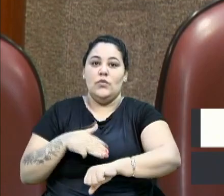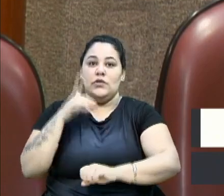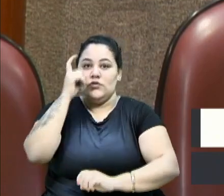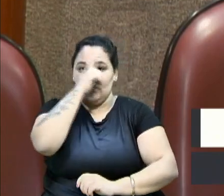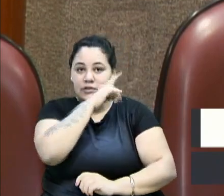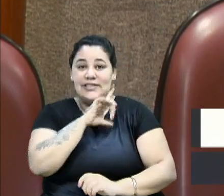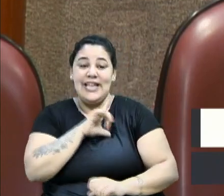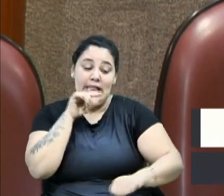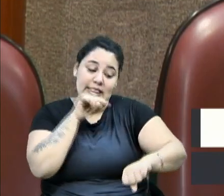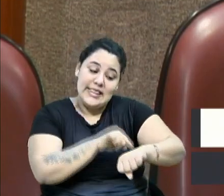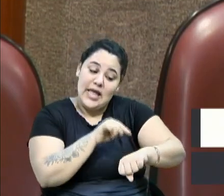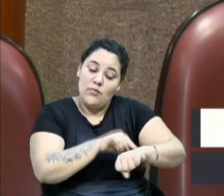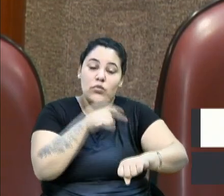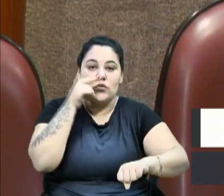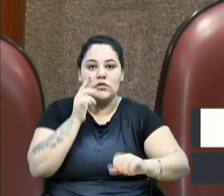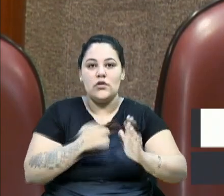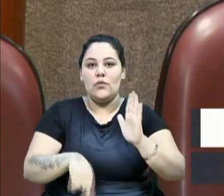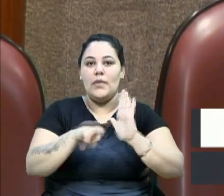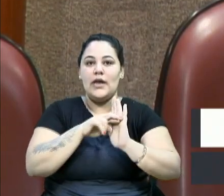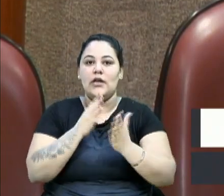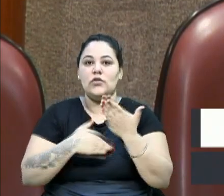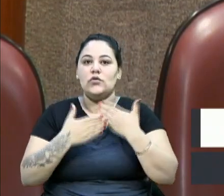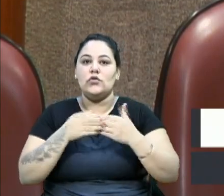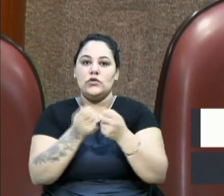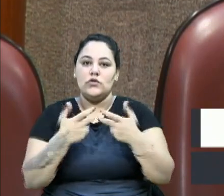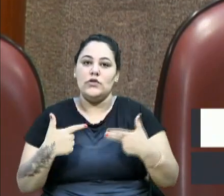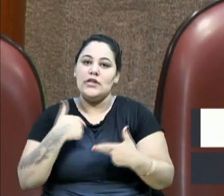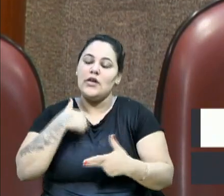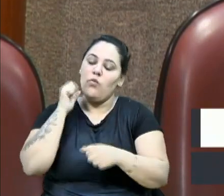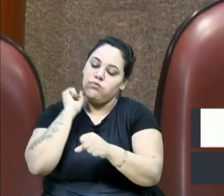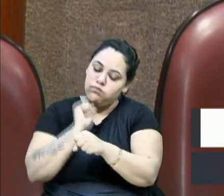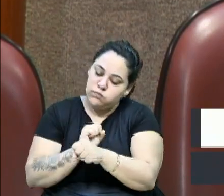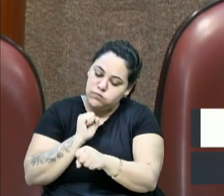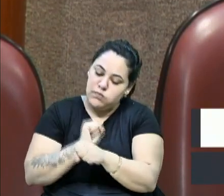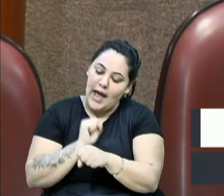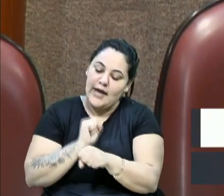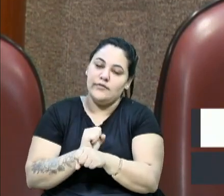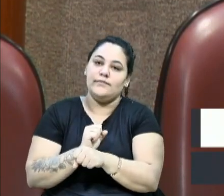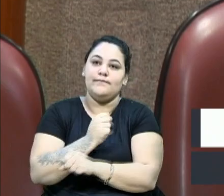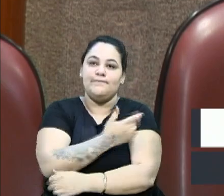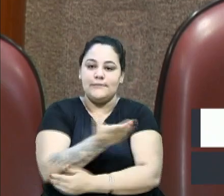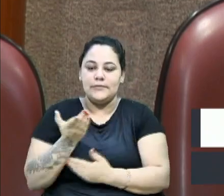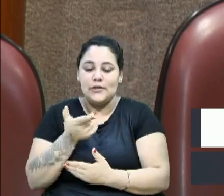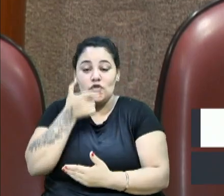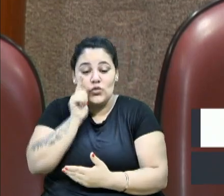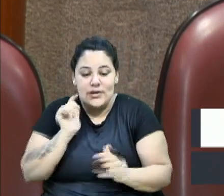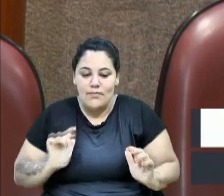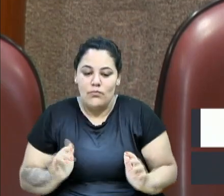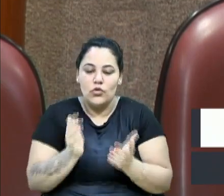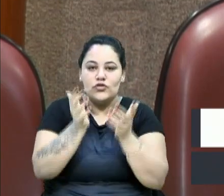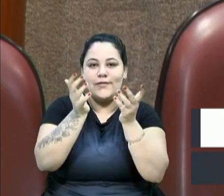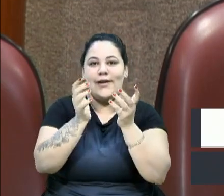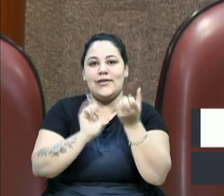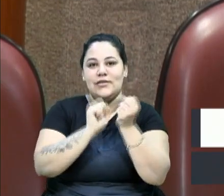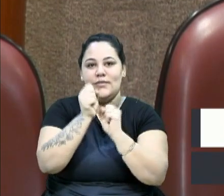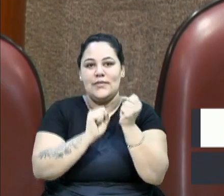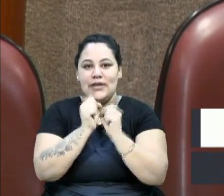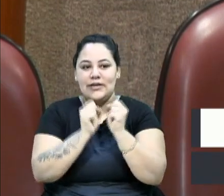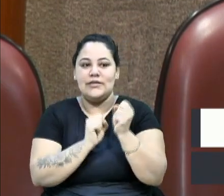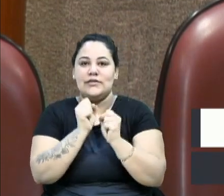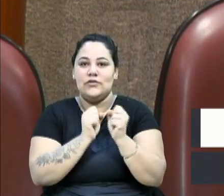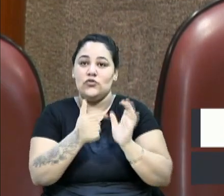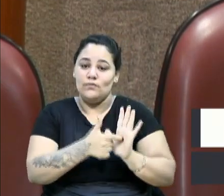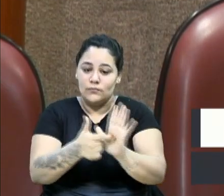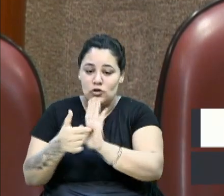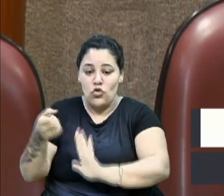tempo para recuperar tudo isso que eu espero que com essas mudanças a gente consiga incentivar a organização de entidades a aparição